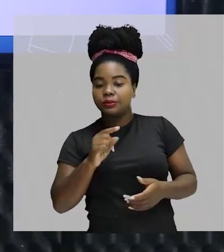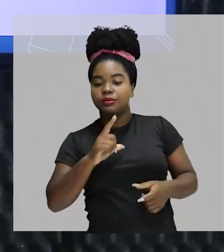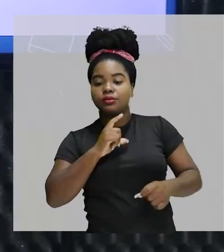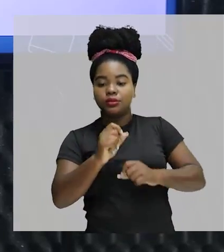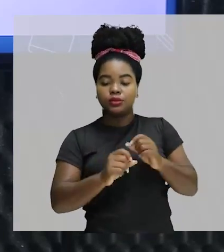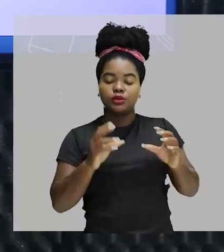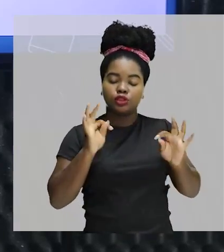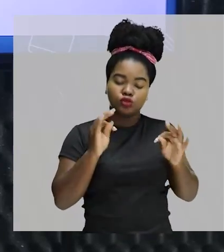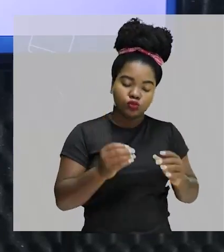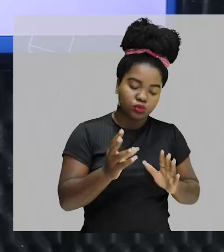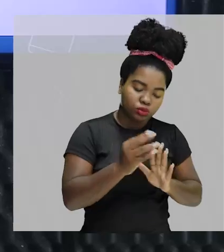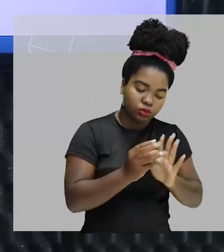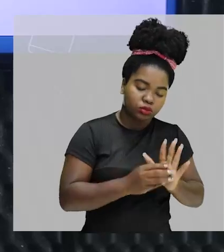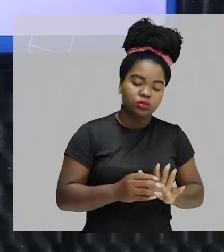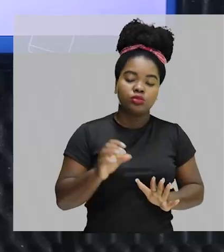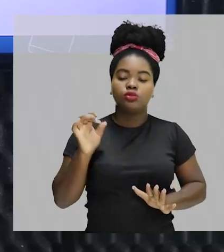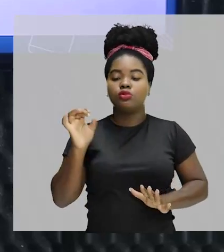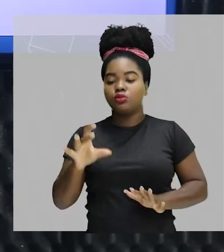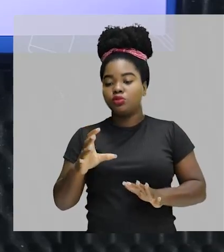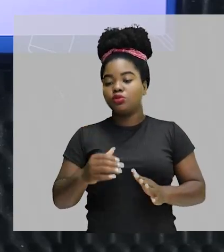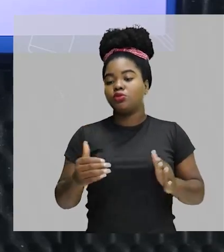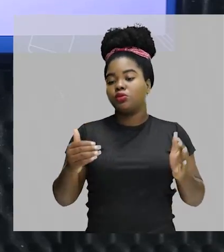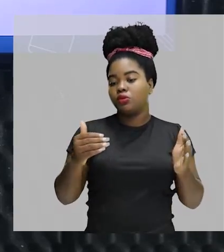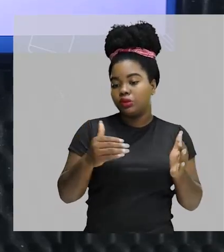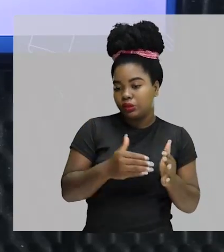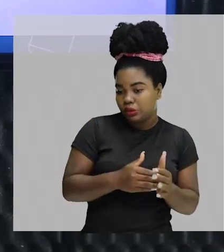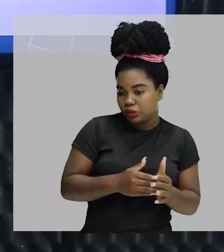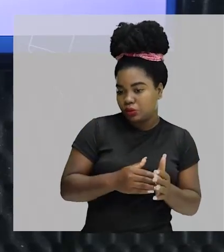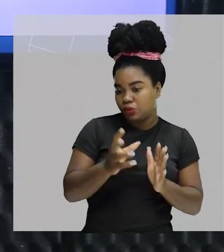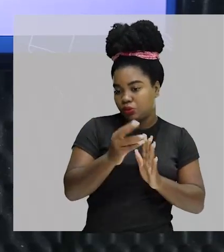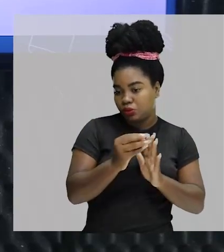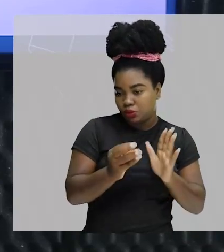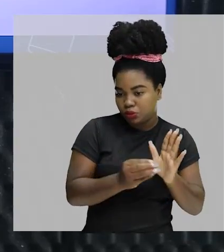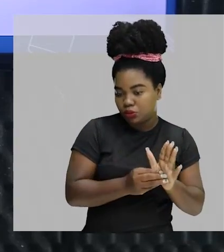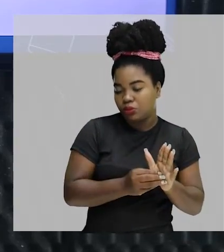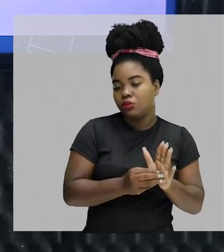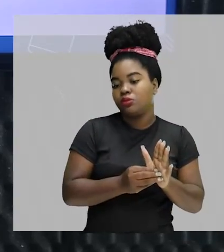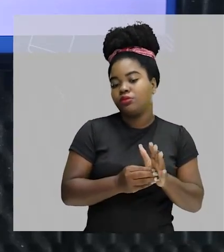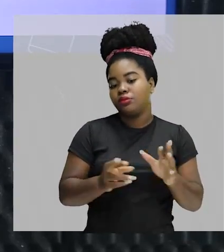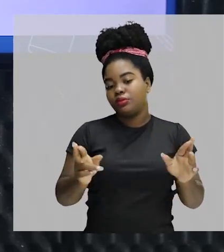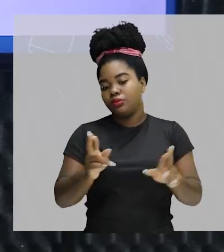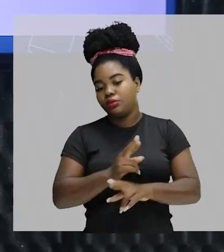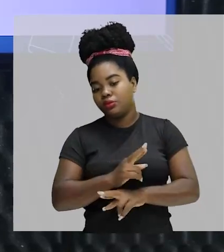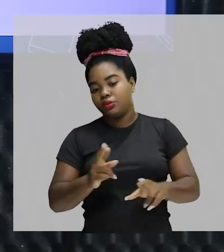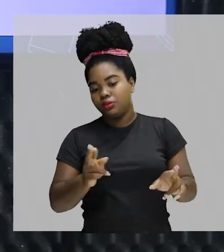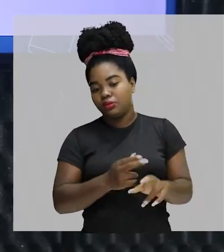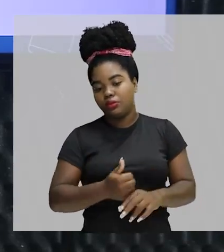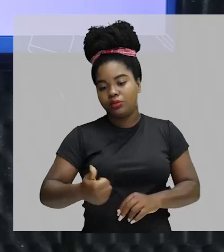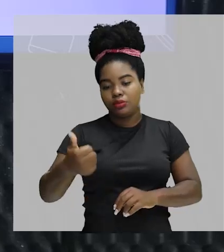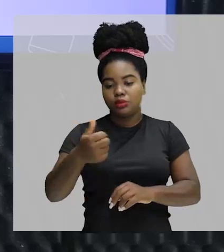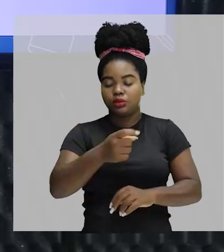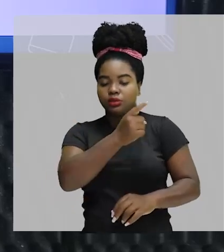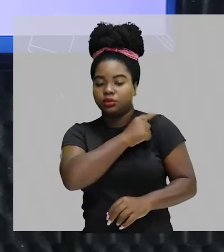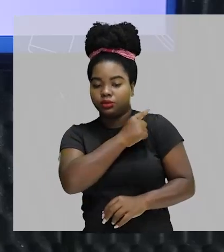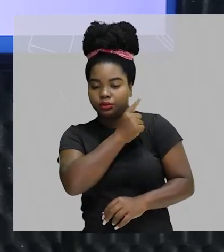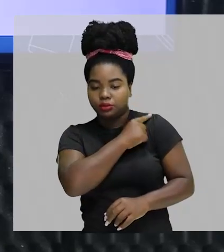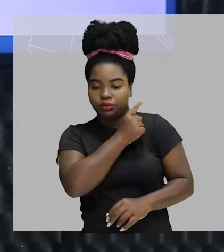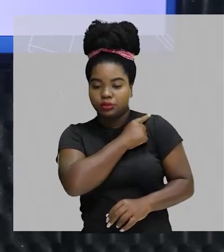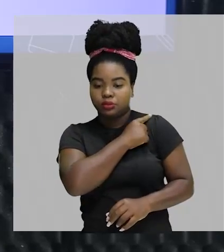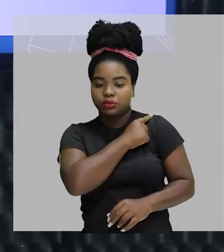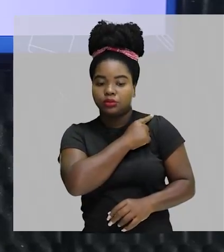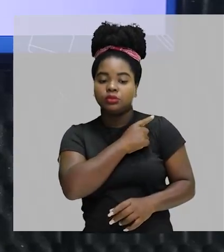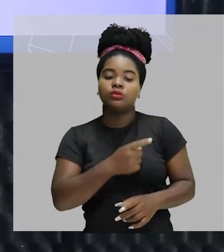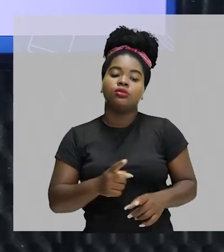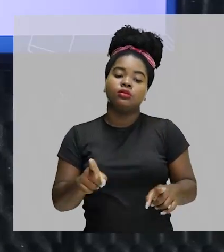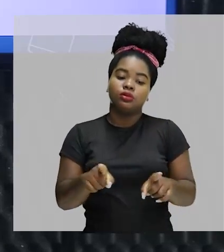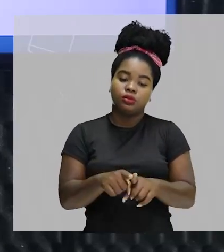conteúdo. Não somente nessa parte final do conteúdo, que é voltado para a primeira série do ensino médio, mas você